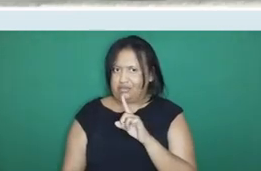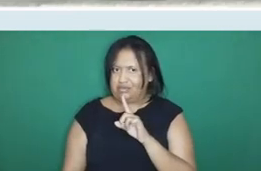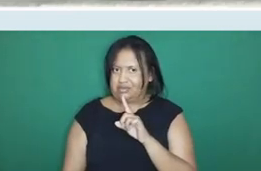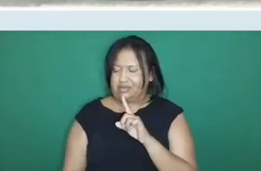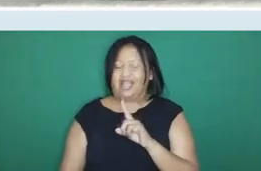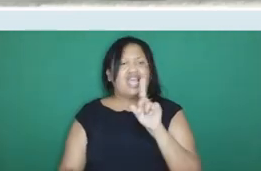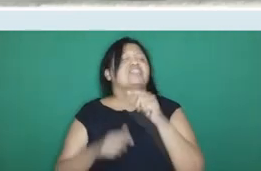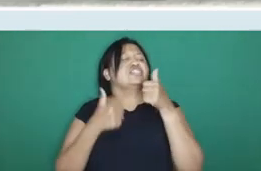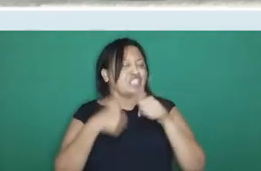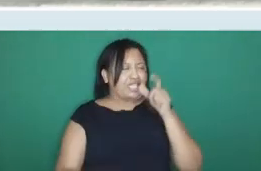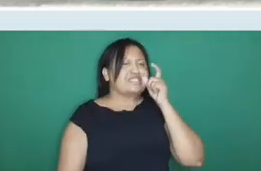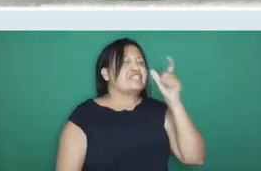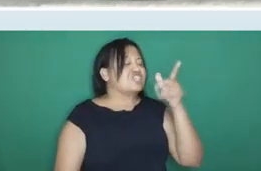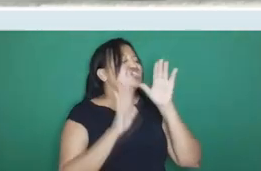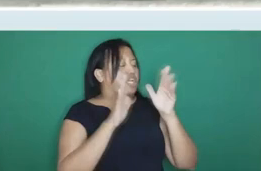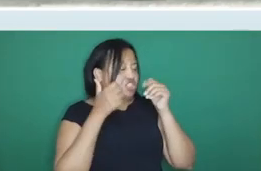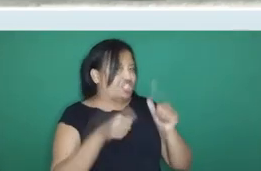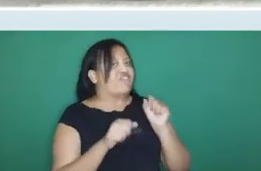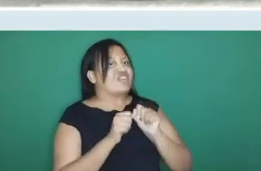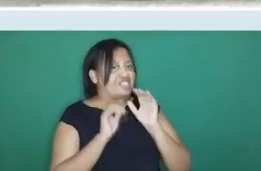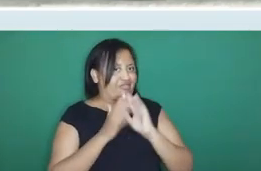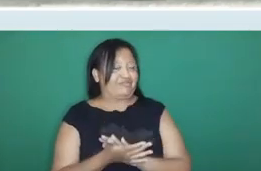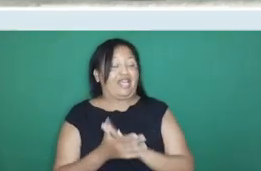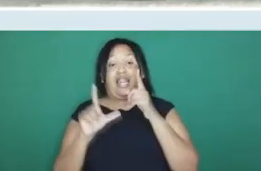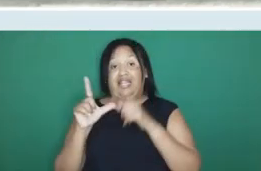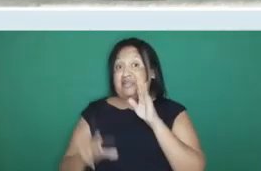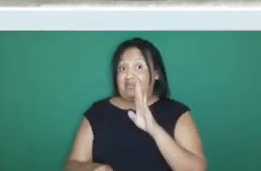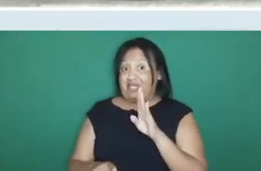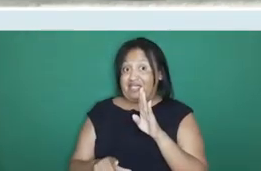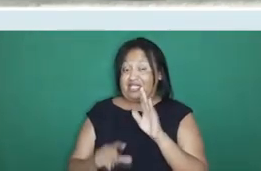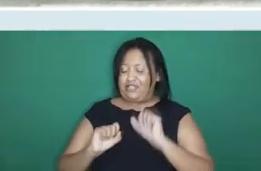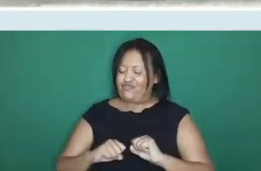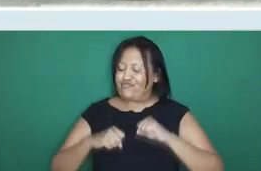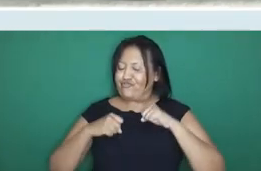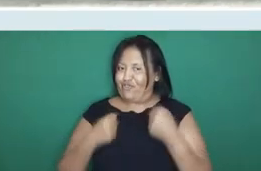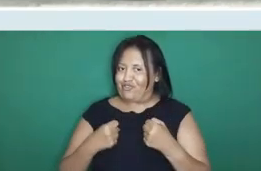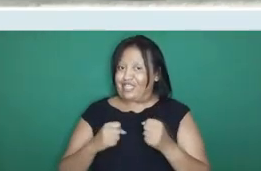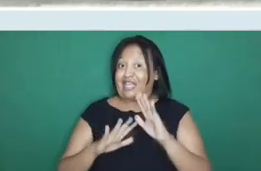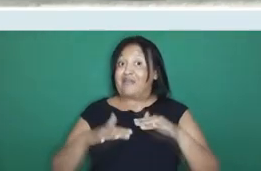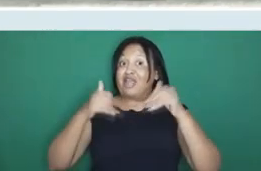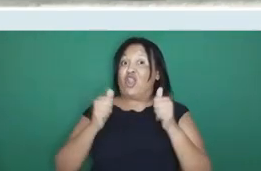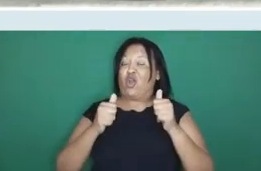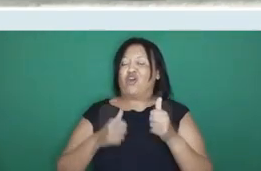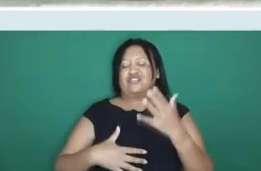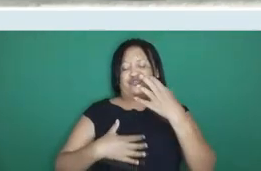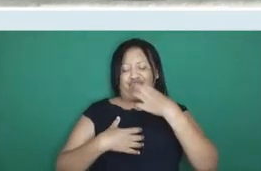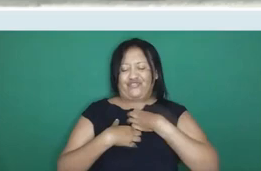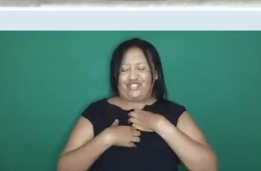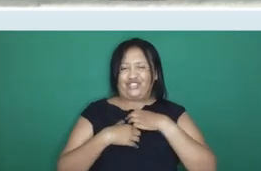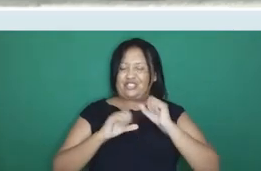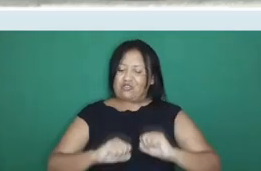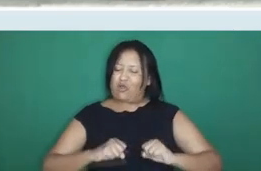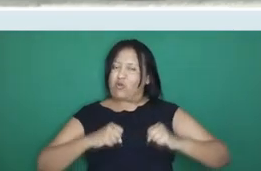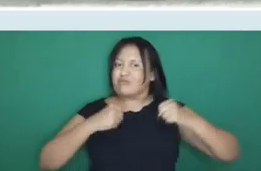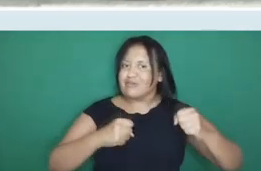é ele tá interessado e ele já está fazendo isso letra B reforça que a melhor forma de combater o